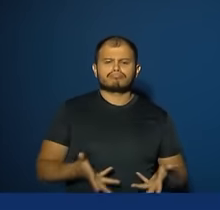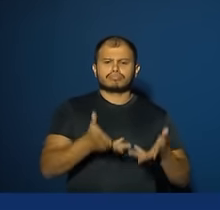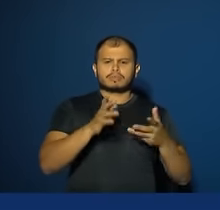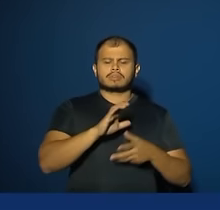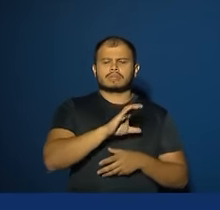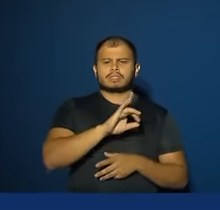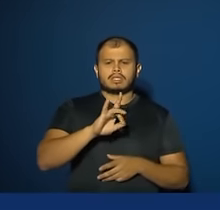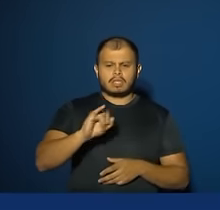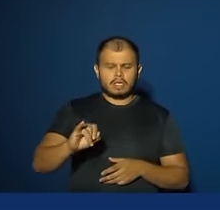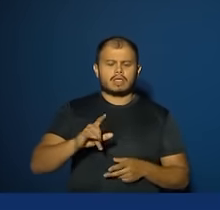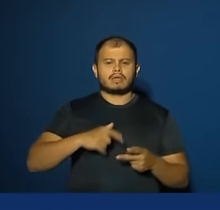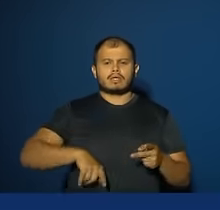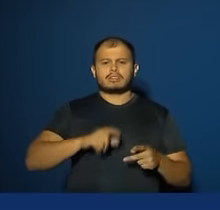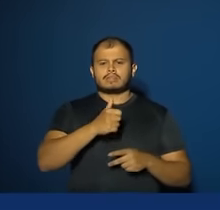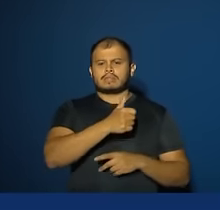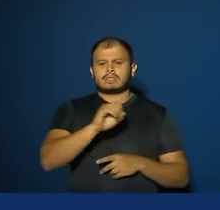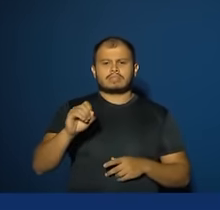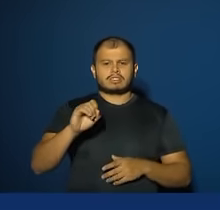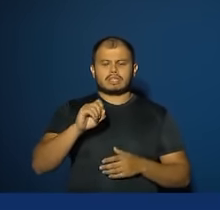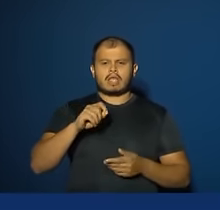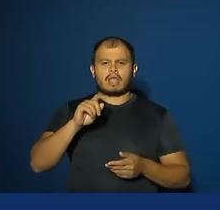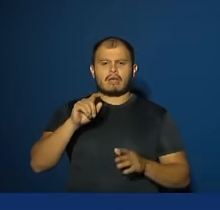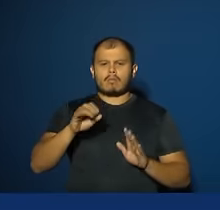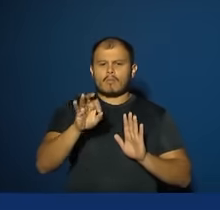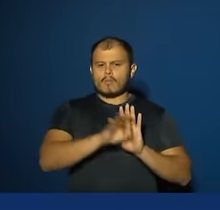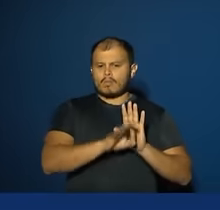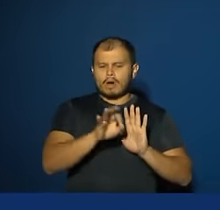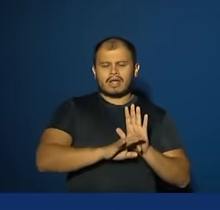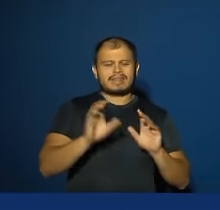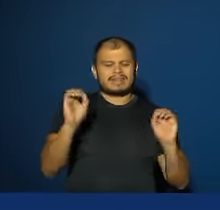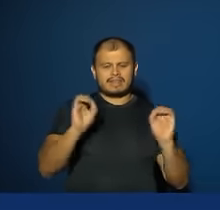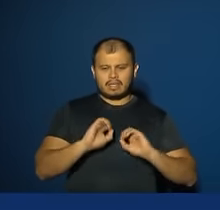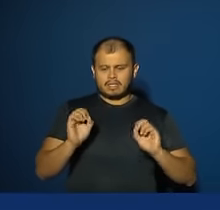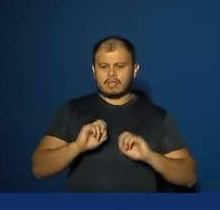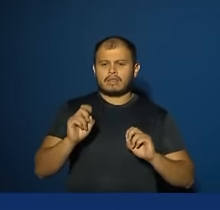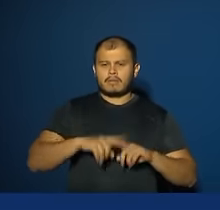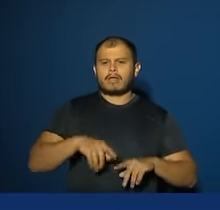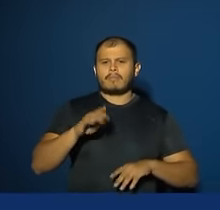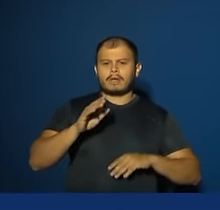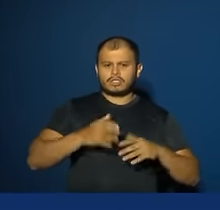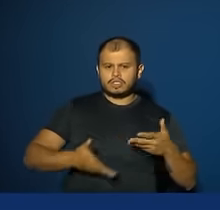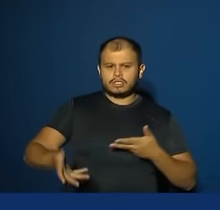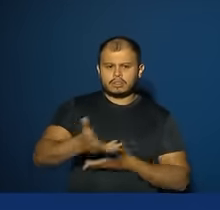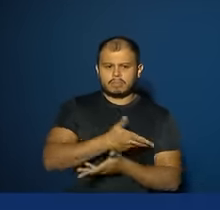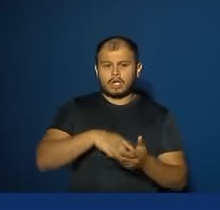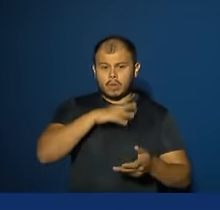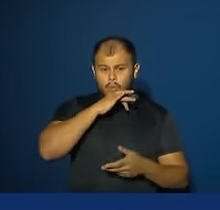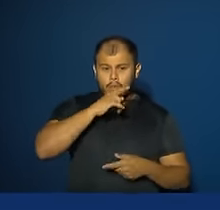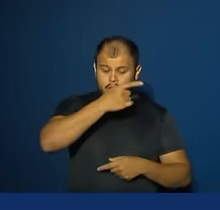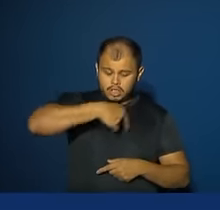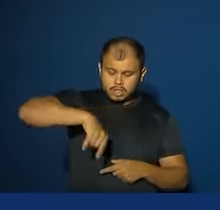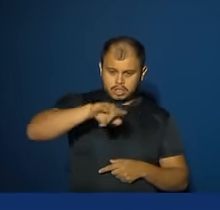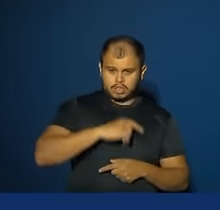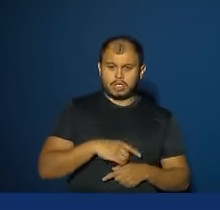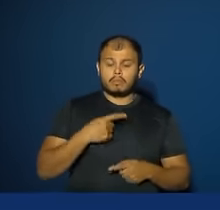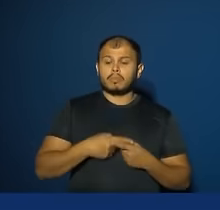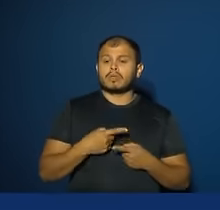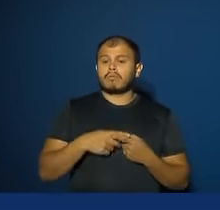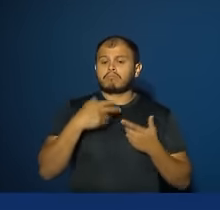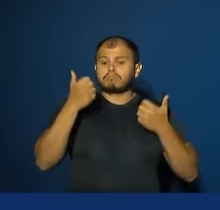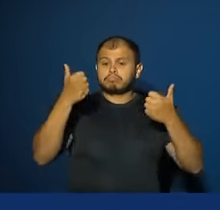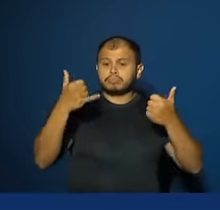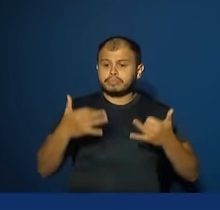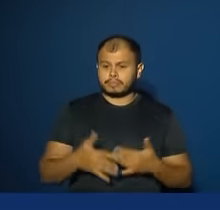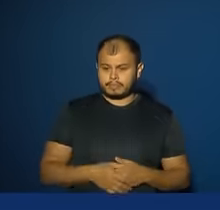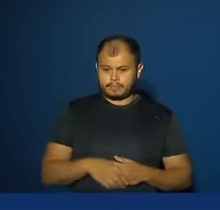CDI mais sem taxação. Então, é quase uma dinâmica muito perversa para a nossa indústria. E por que eu estou dizendo isso, né?